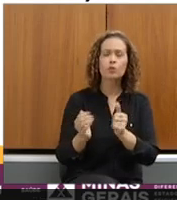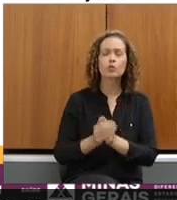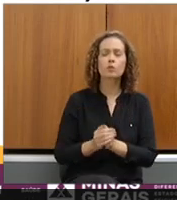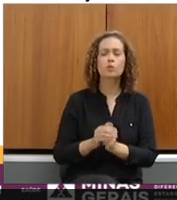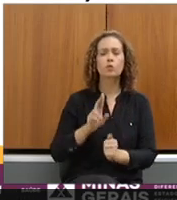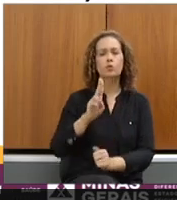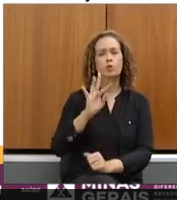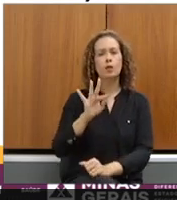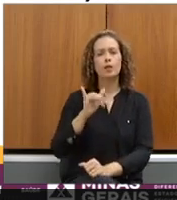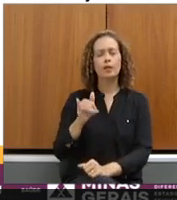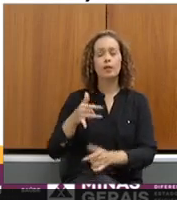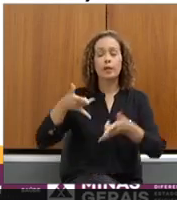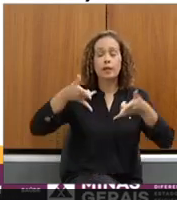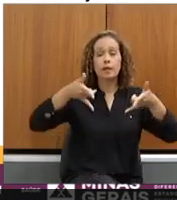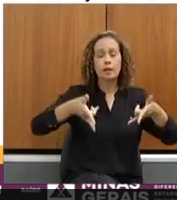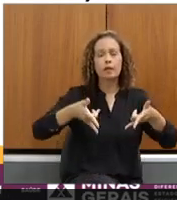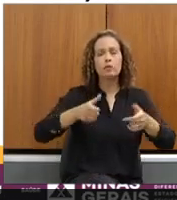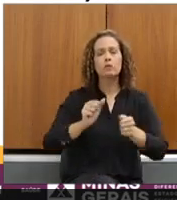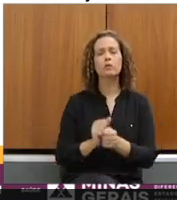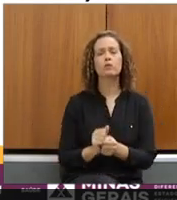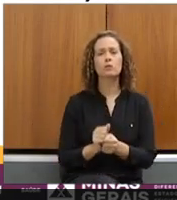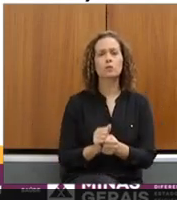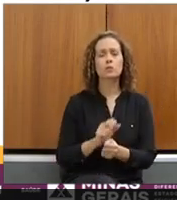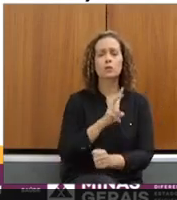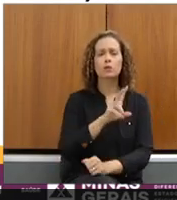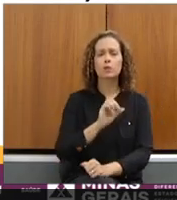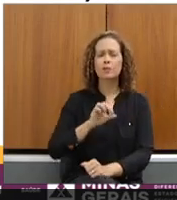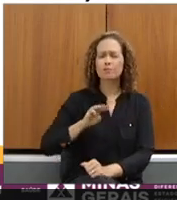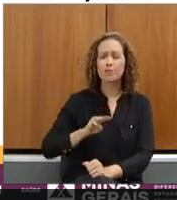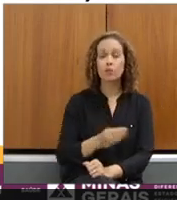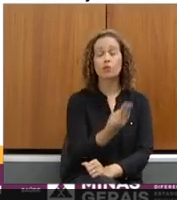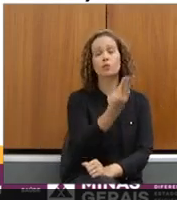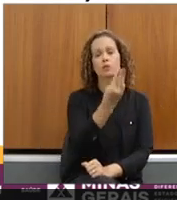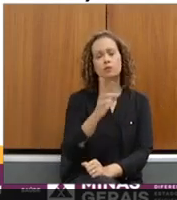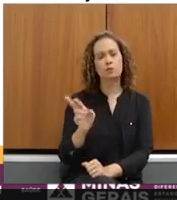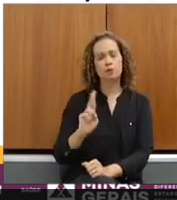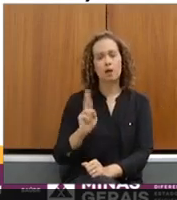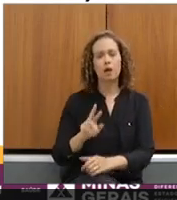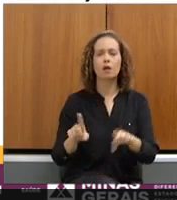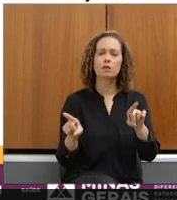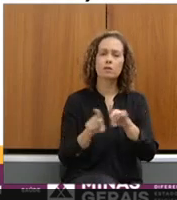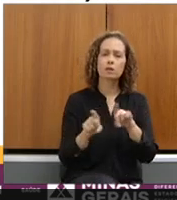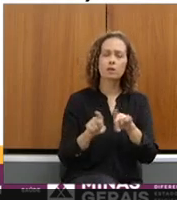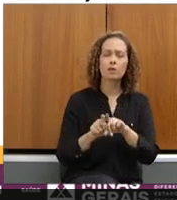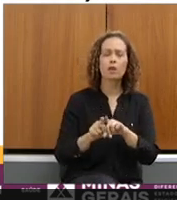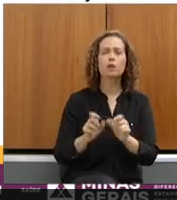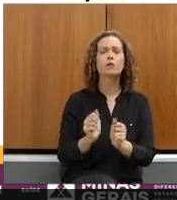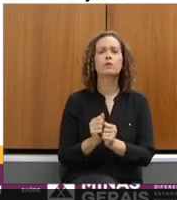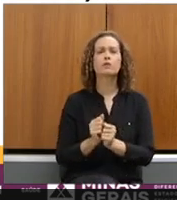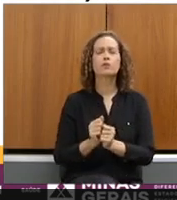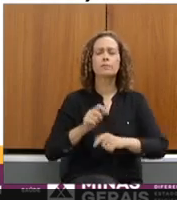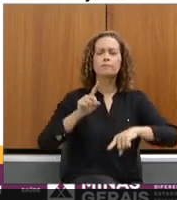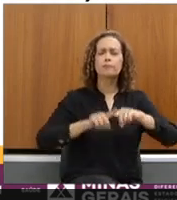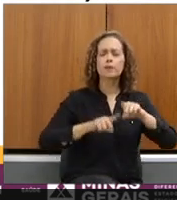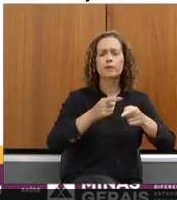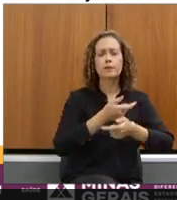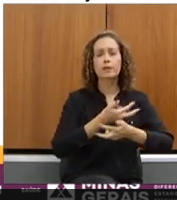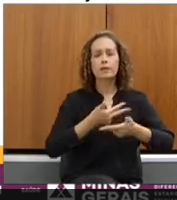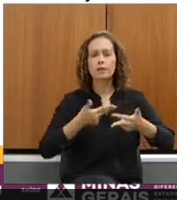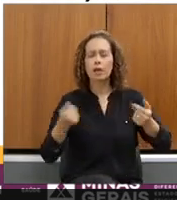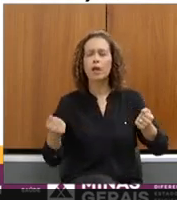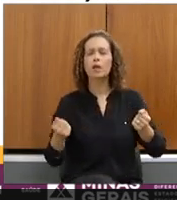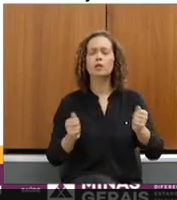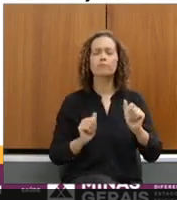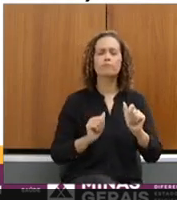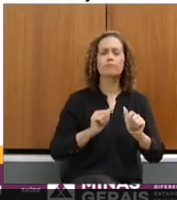no valor de 58 milhões de reais entregas de kit exame PCR cinco milhões aquisições de epis